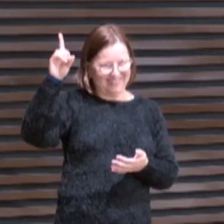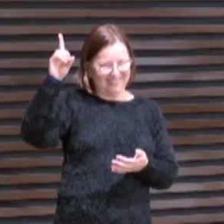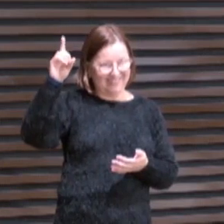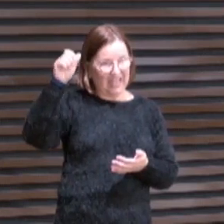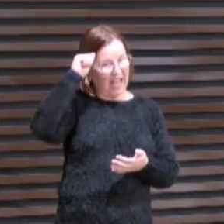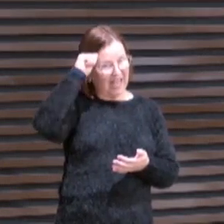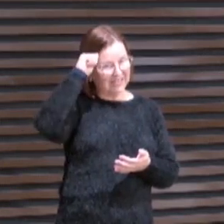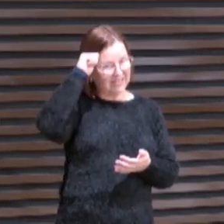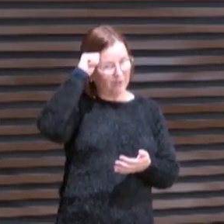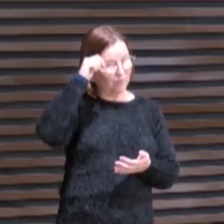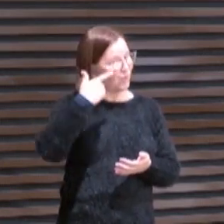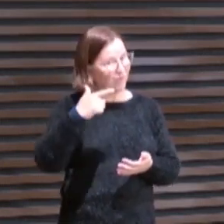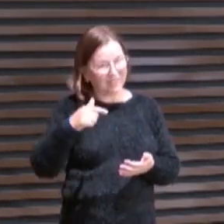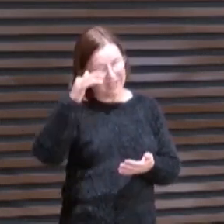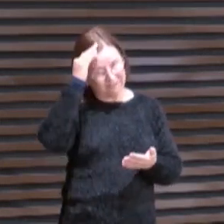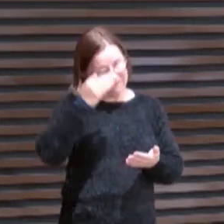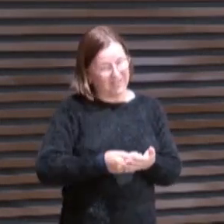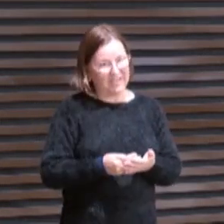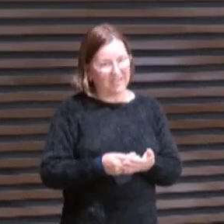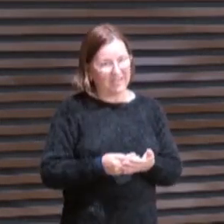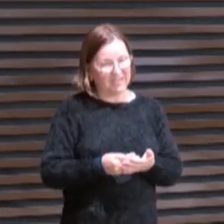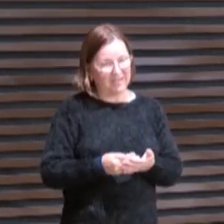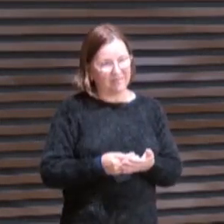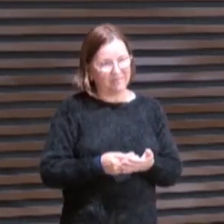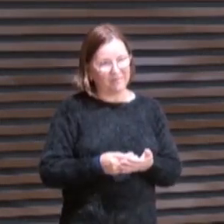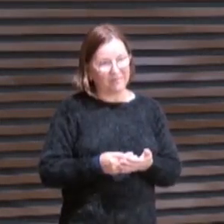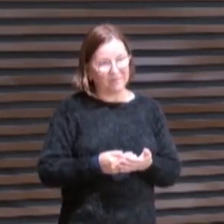Adão não tem fé, tem crença.